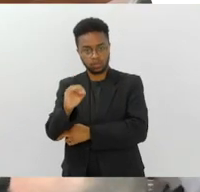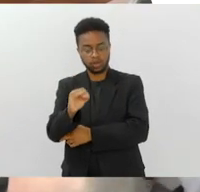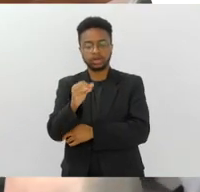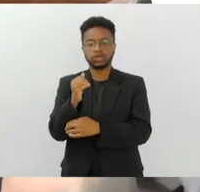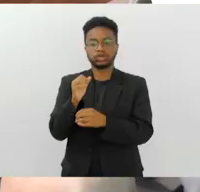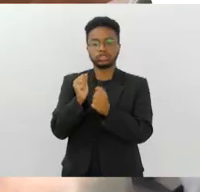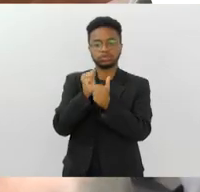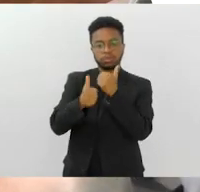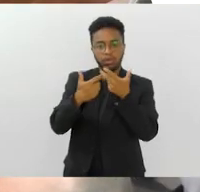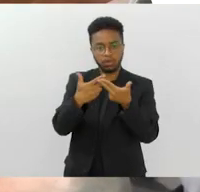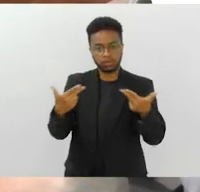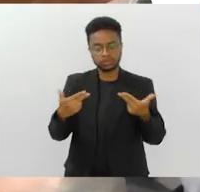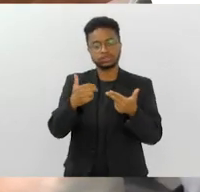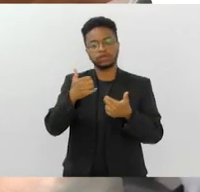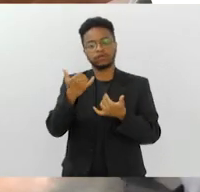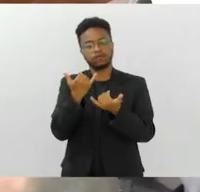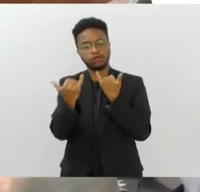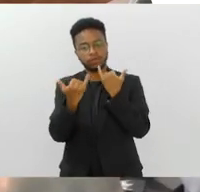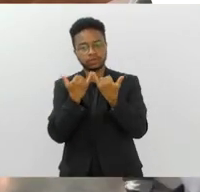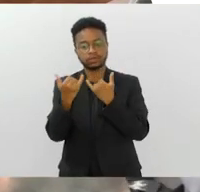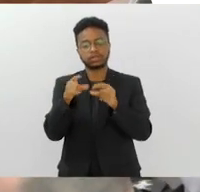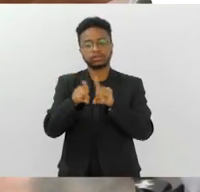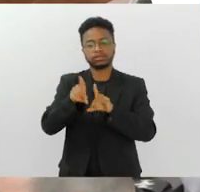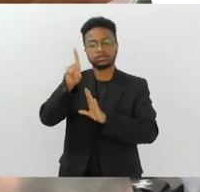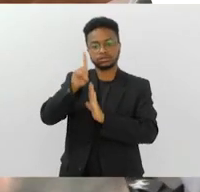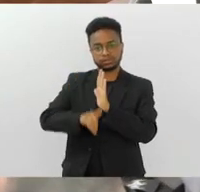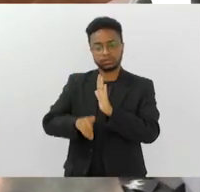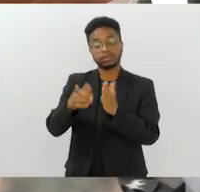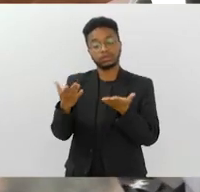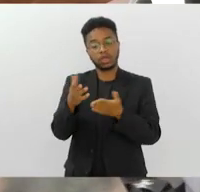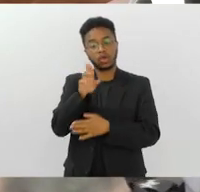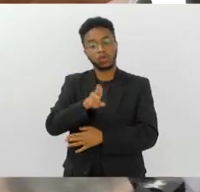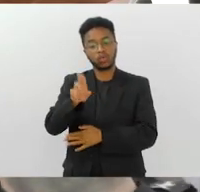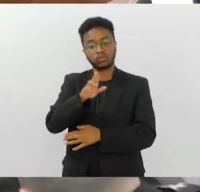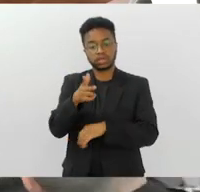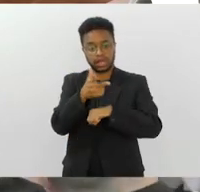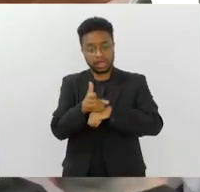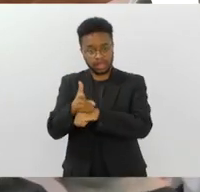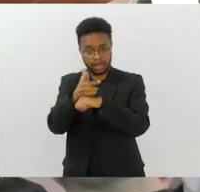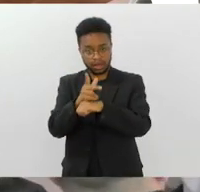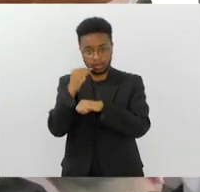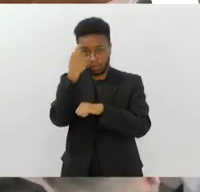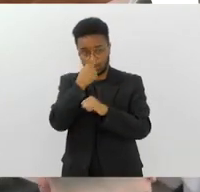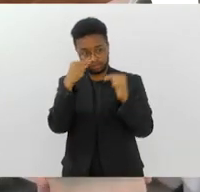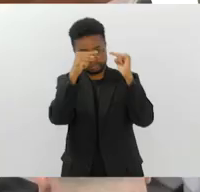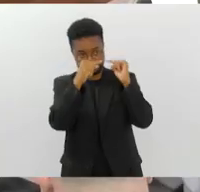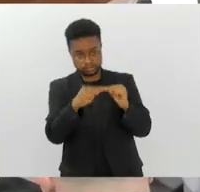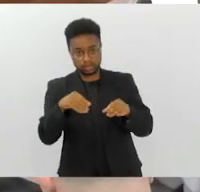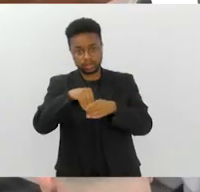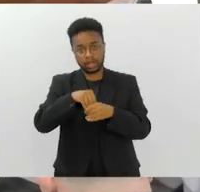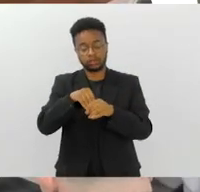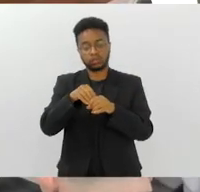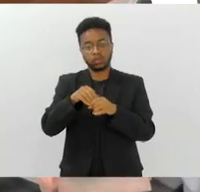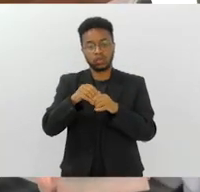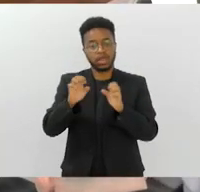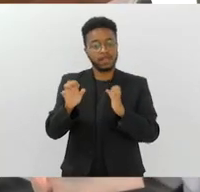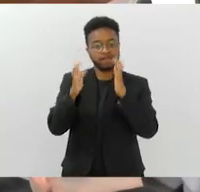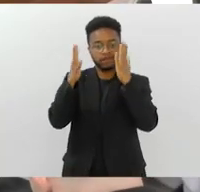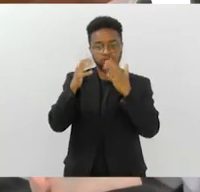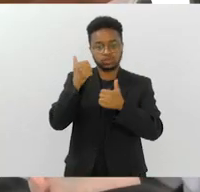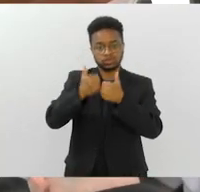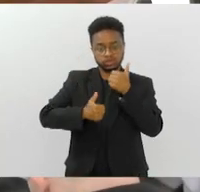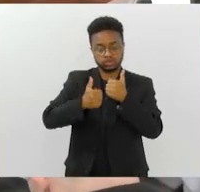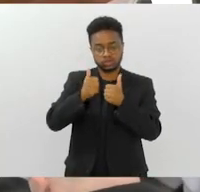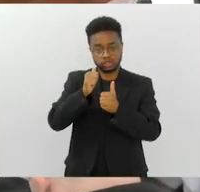e direito e a utilização da da Câmara de reconhecimento facial nos eventos esportivos bom